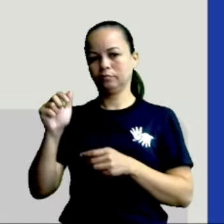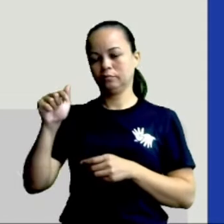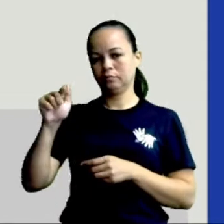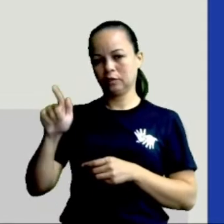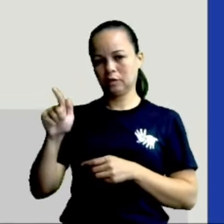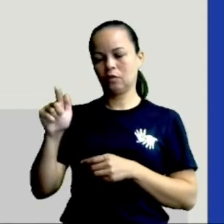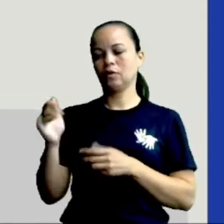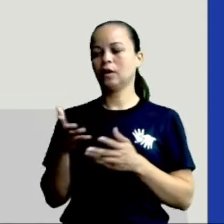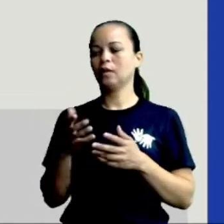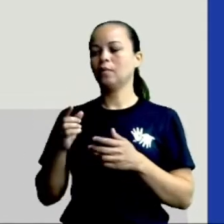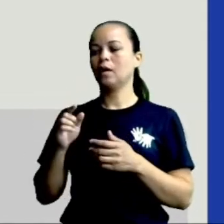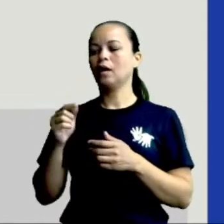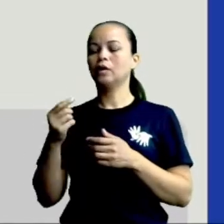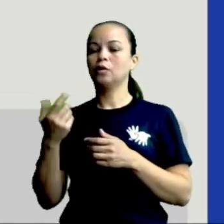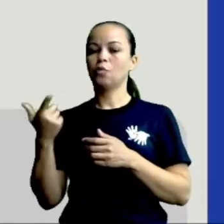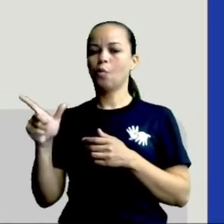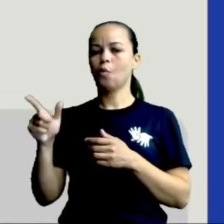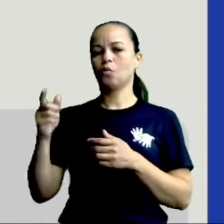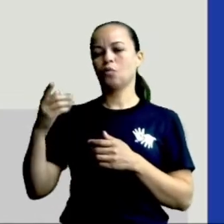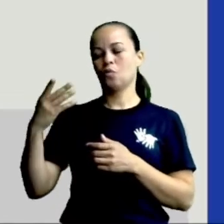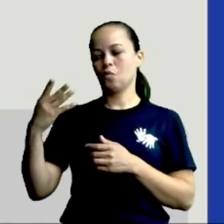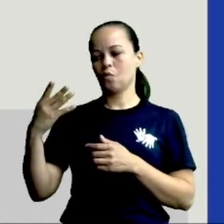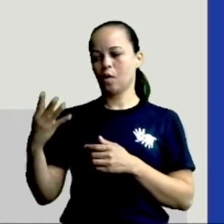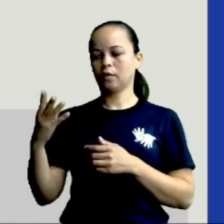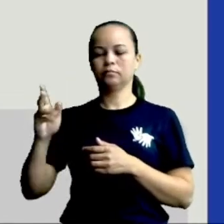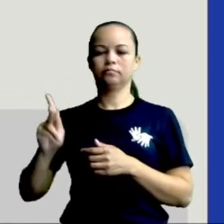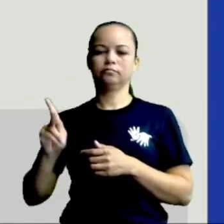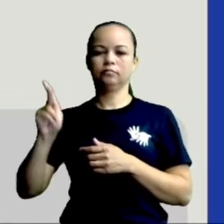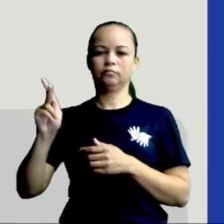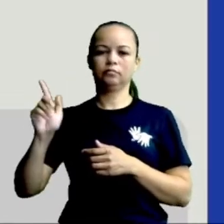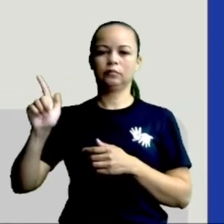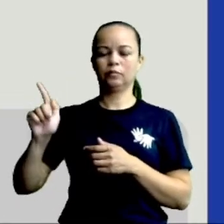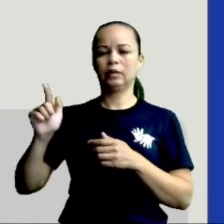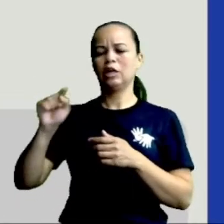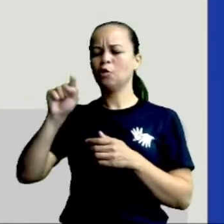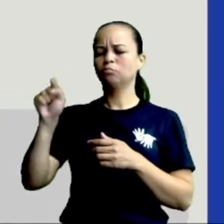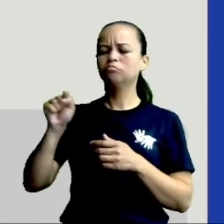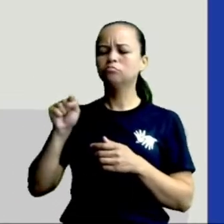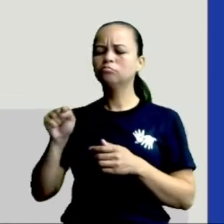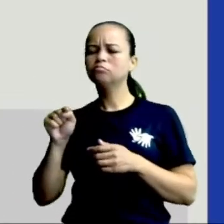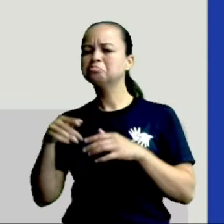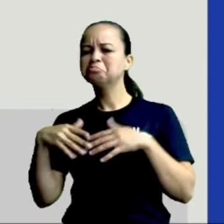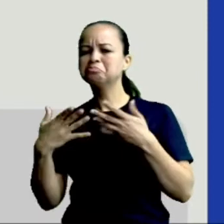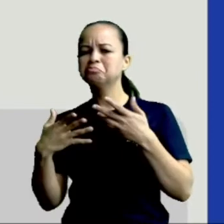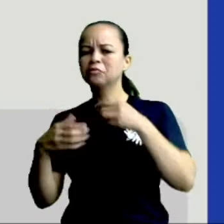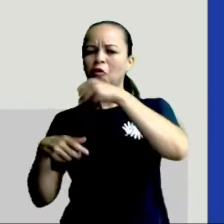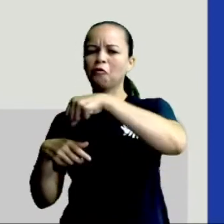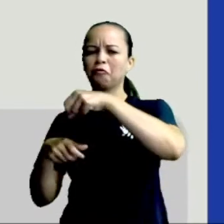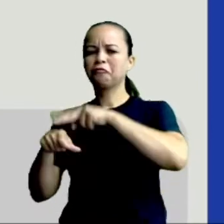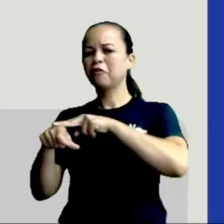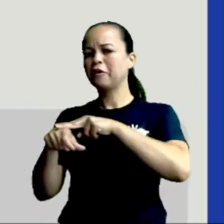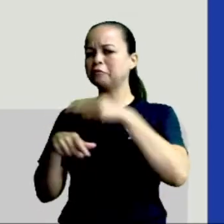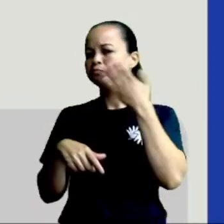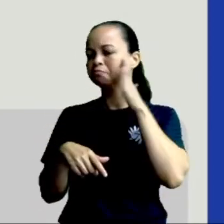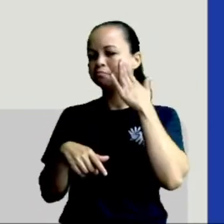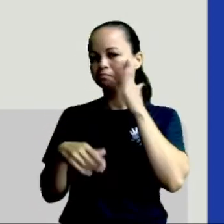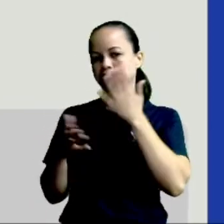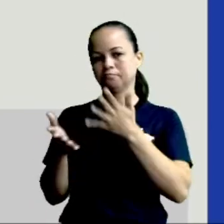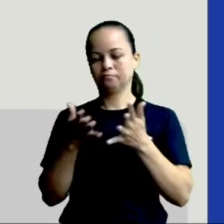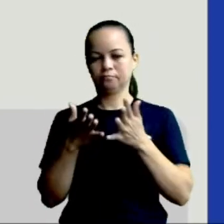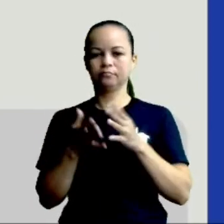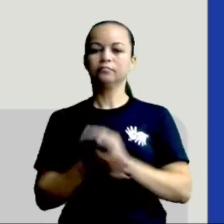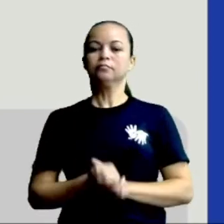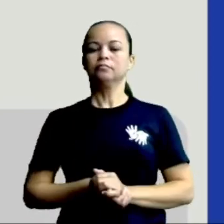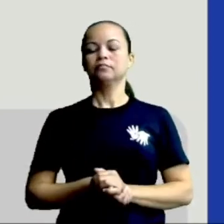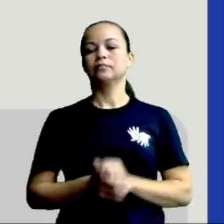8 quilogramas e um com 4 kg em um verde também que eu não sei qual é o peso mas a